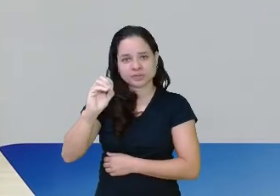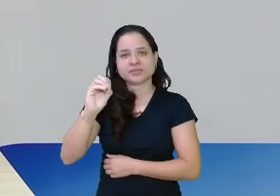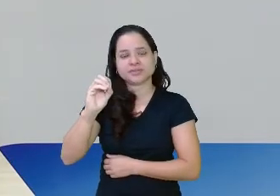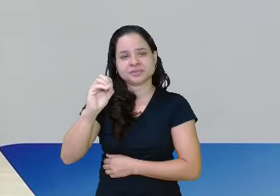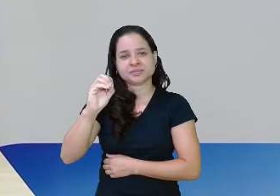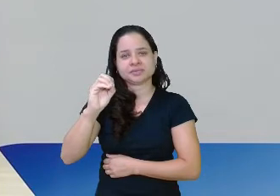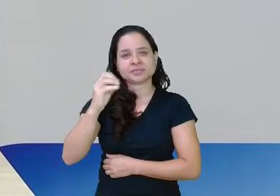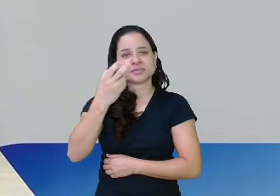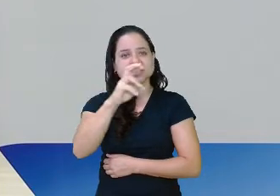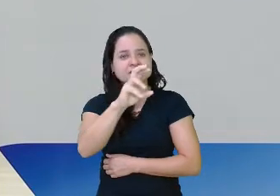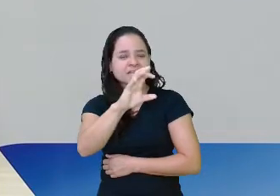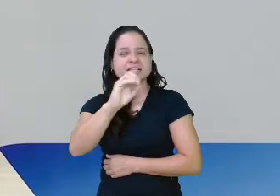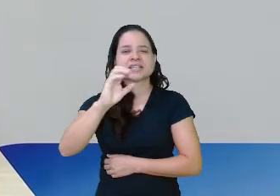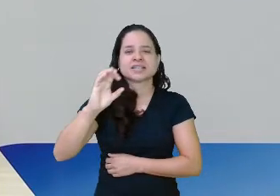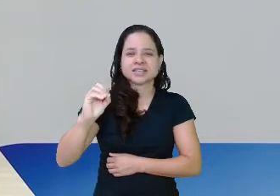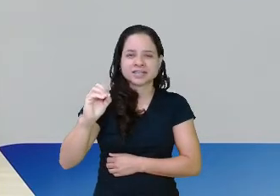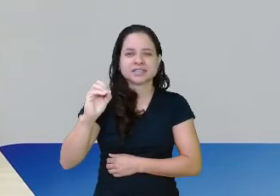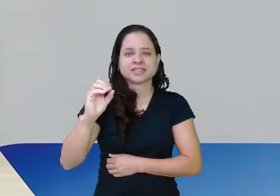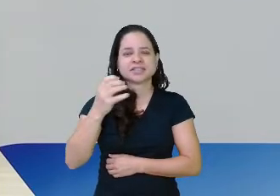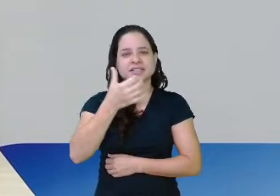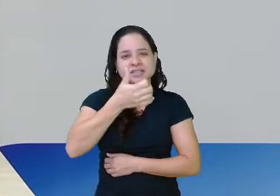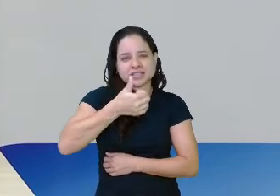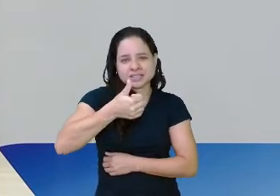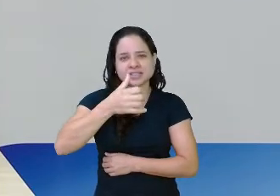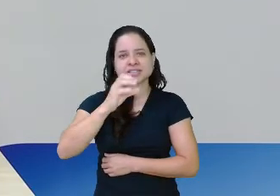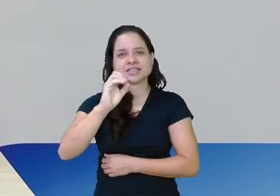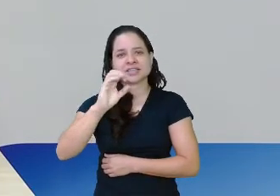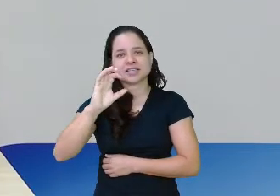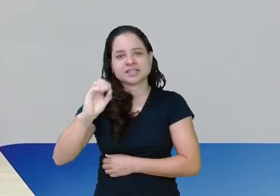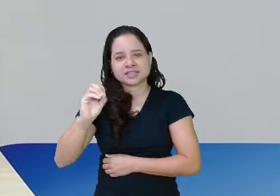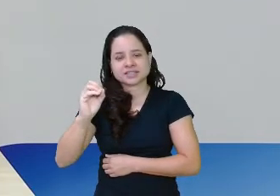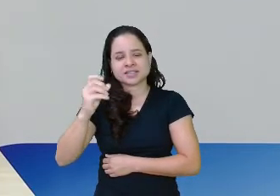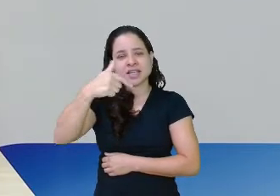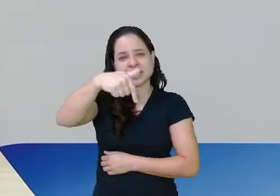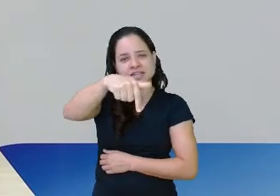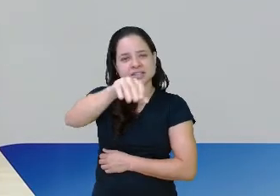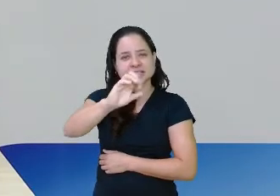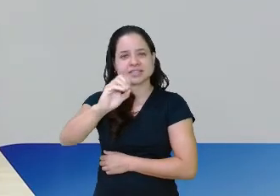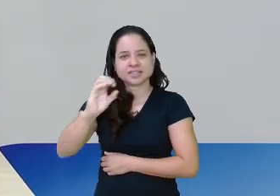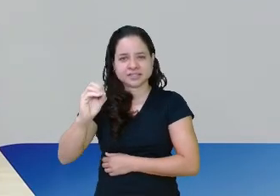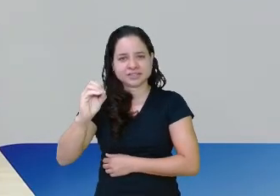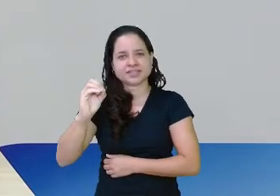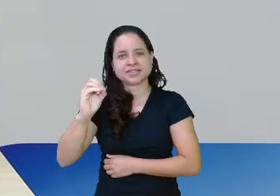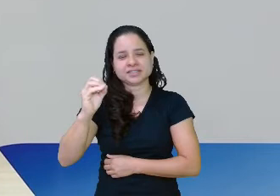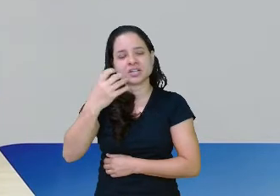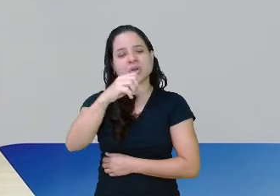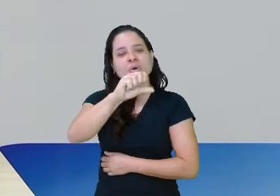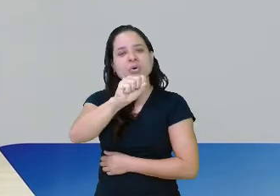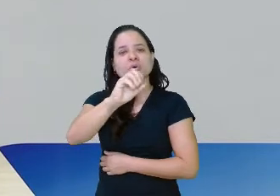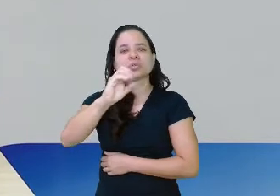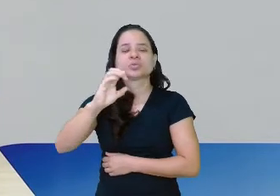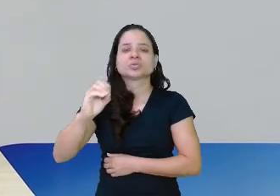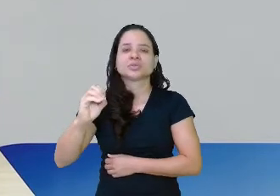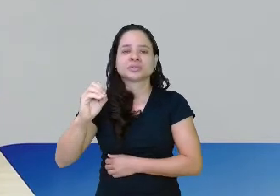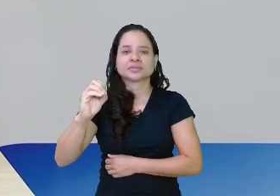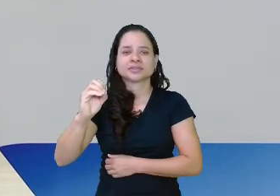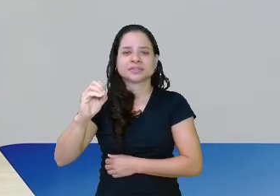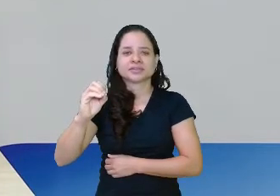400, 500, 600, 700,